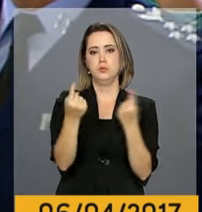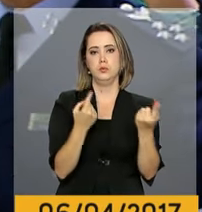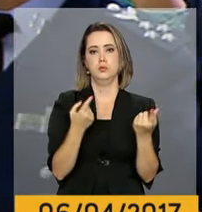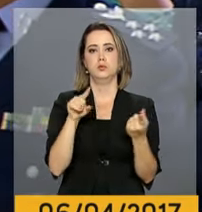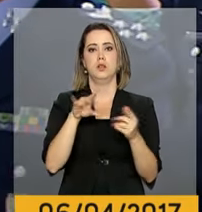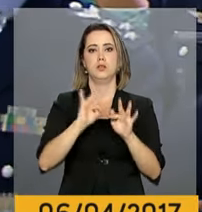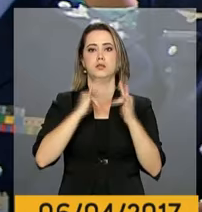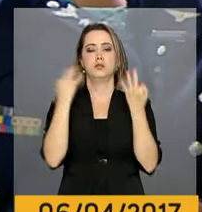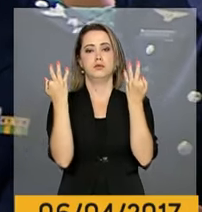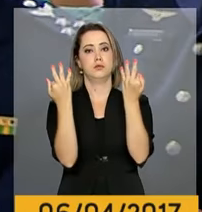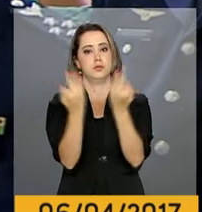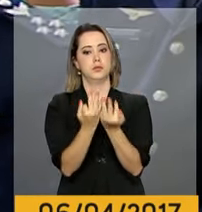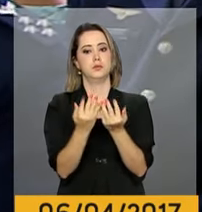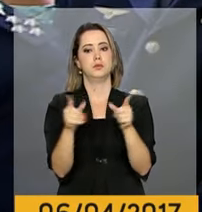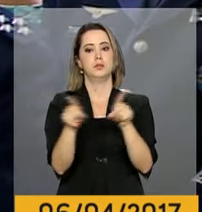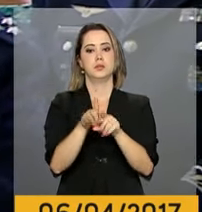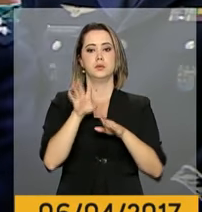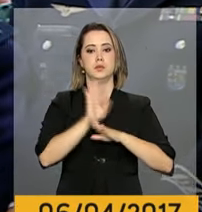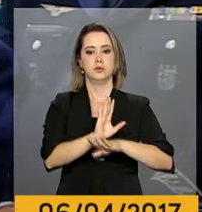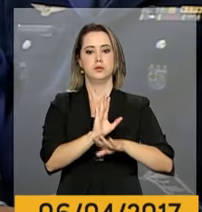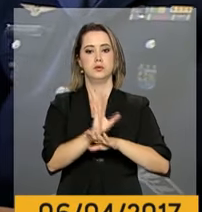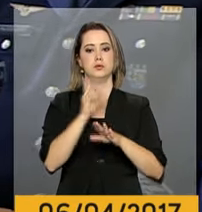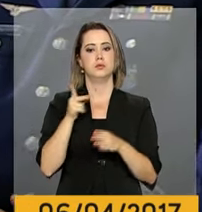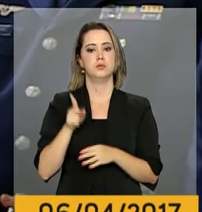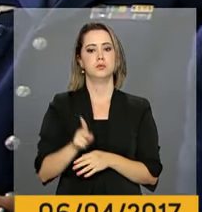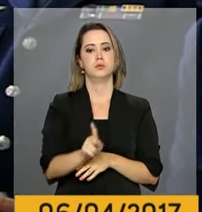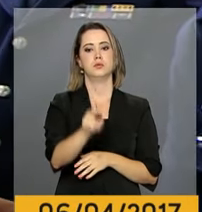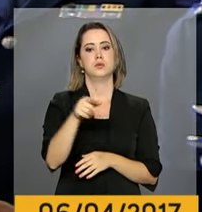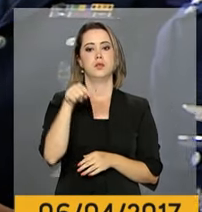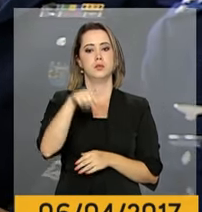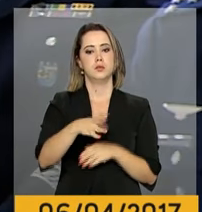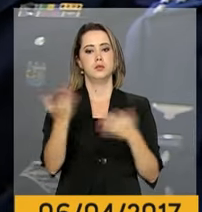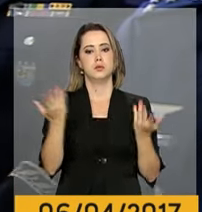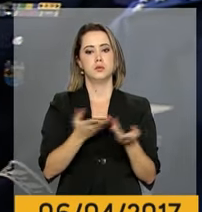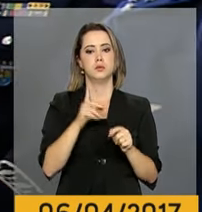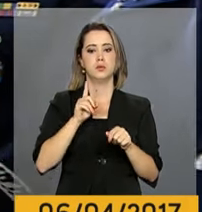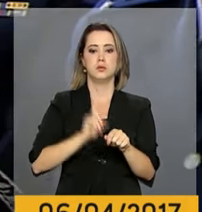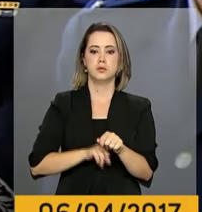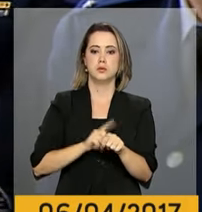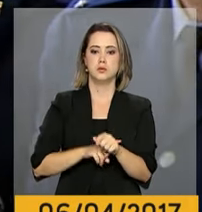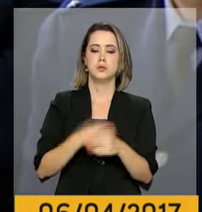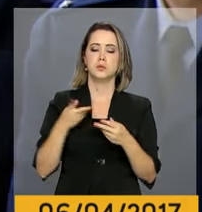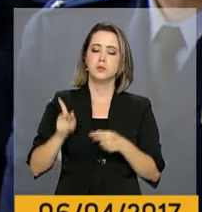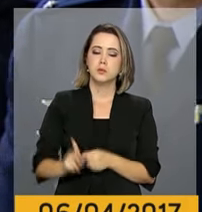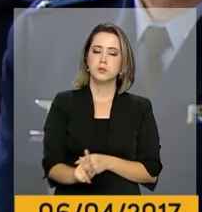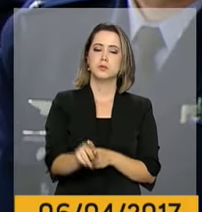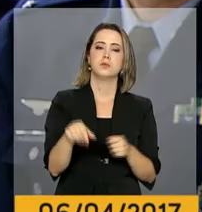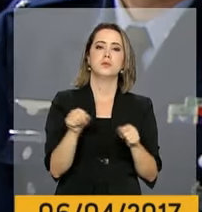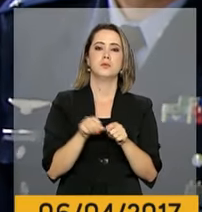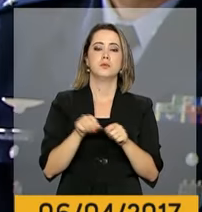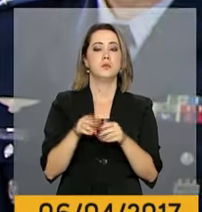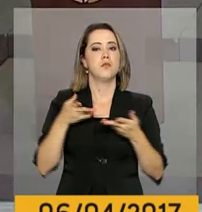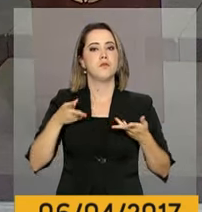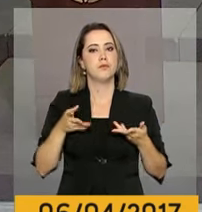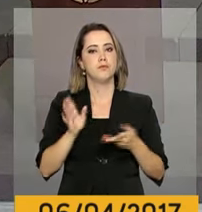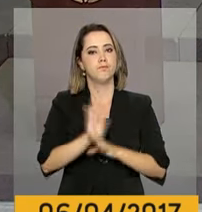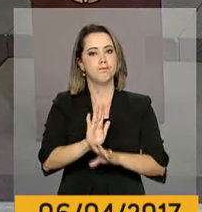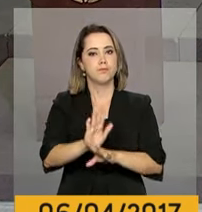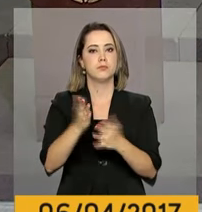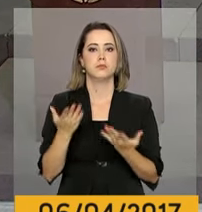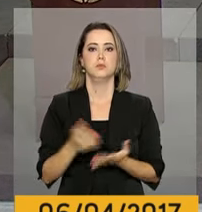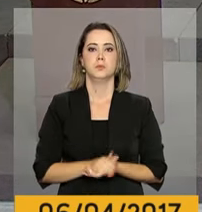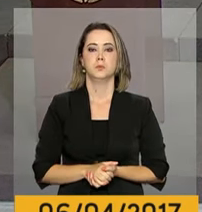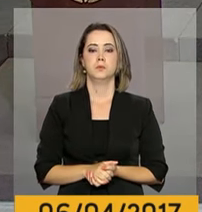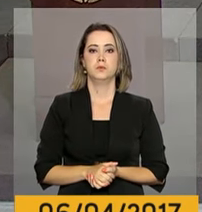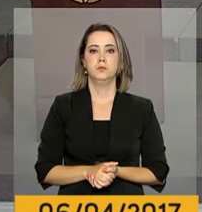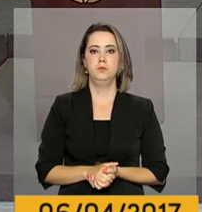portanto, dos familiares que apoiaram esta jornada e continuarão a fazê-lo. Devo